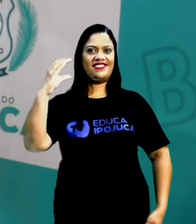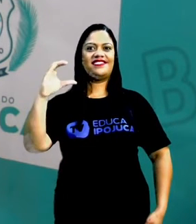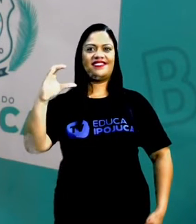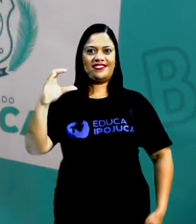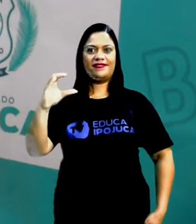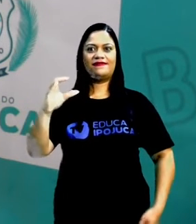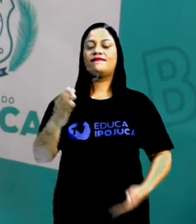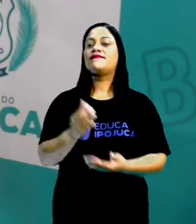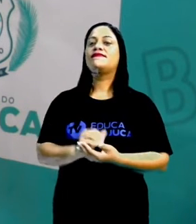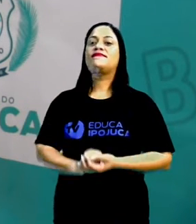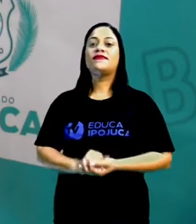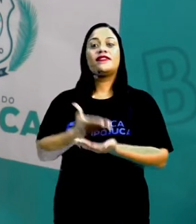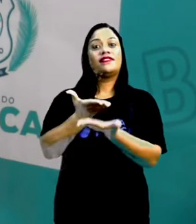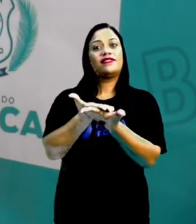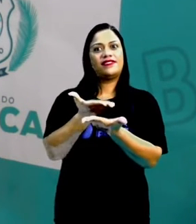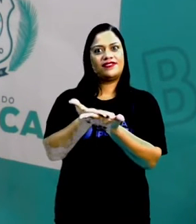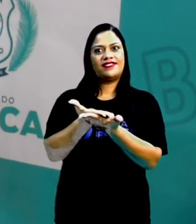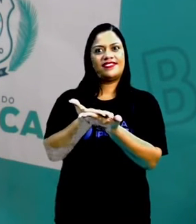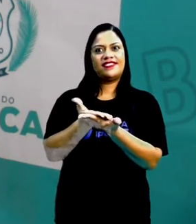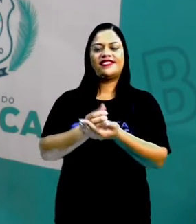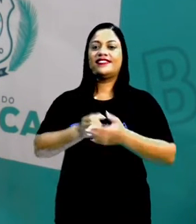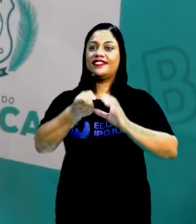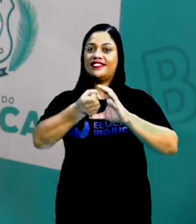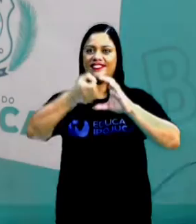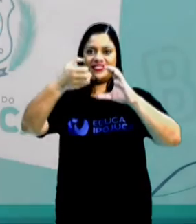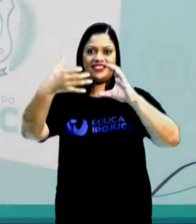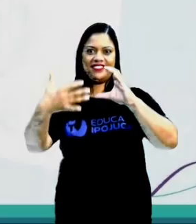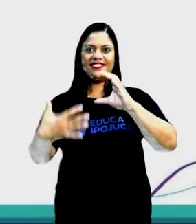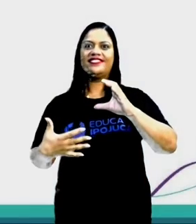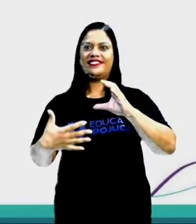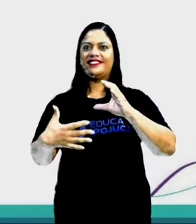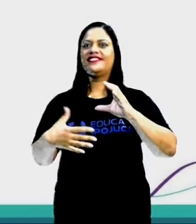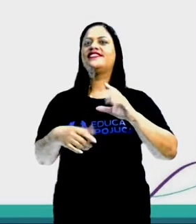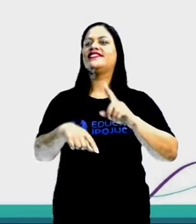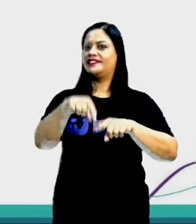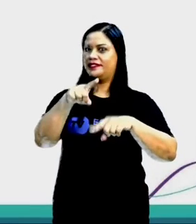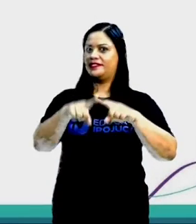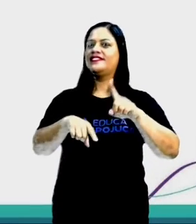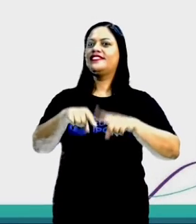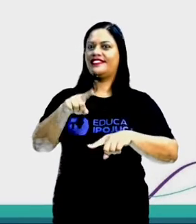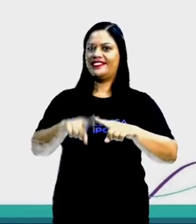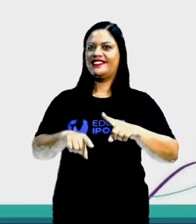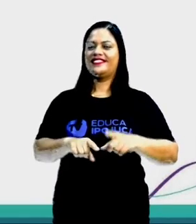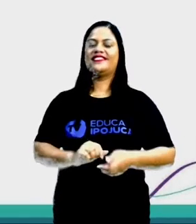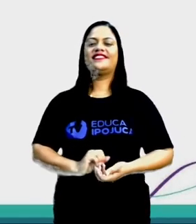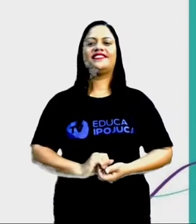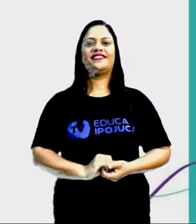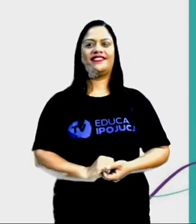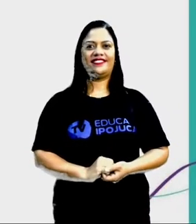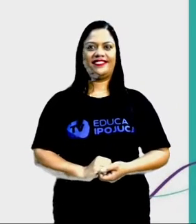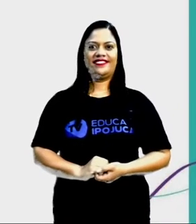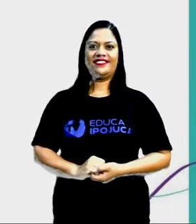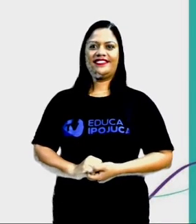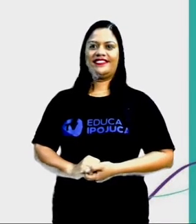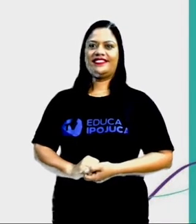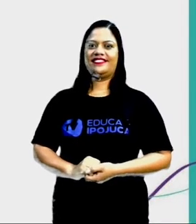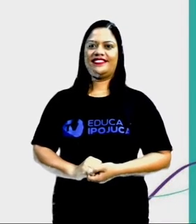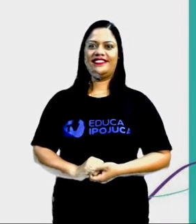ciências. Nós iremos falar um pouco sobre as características dos materiais.